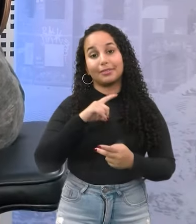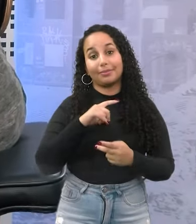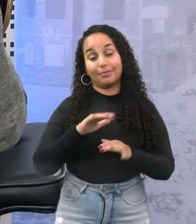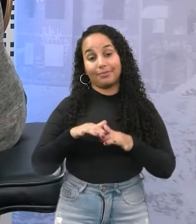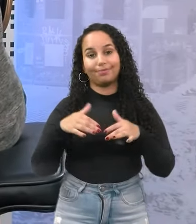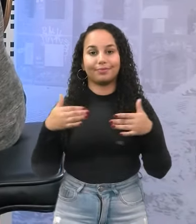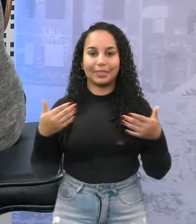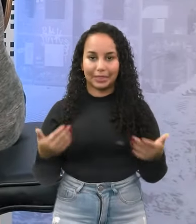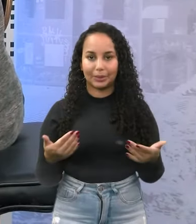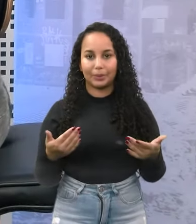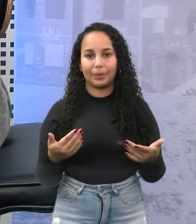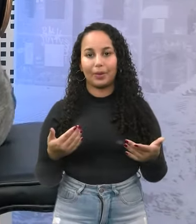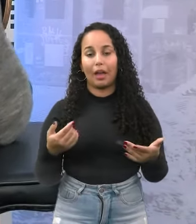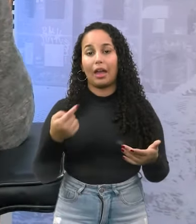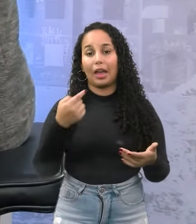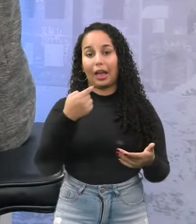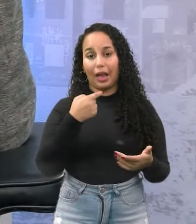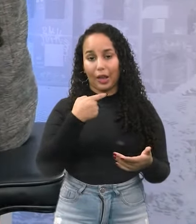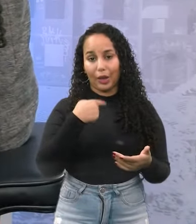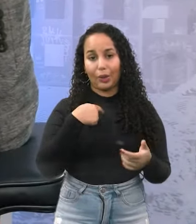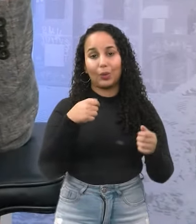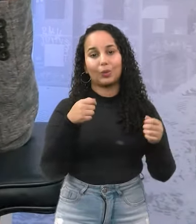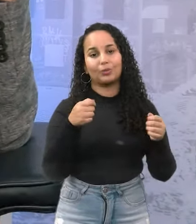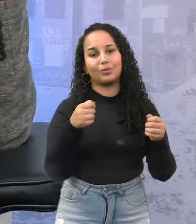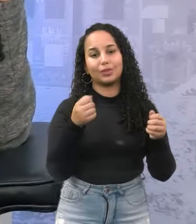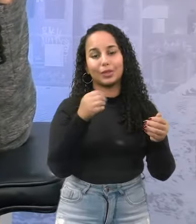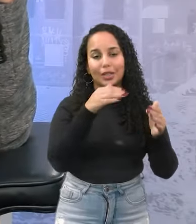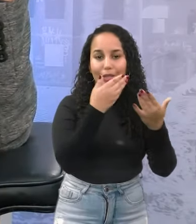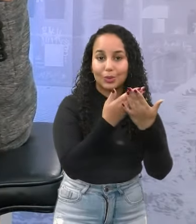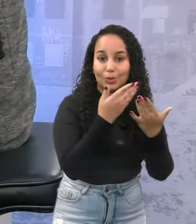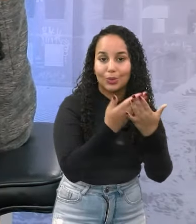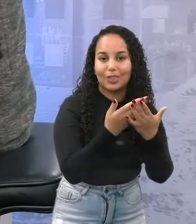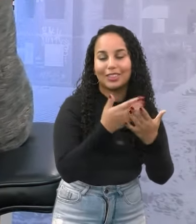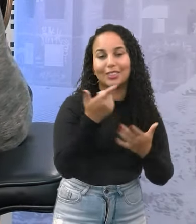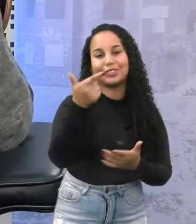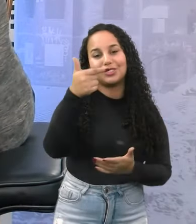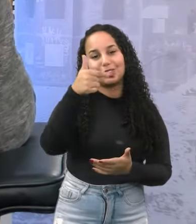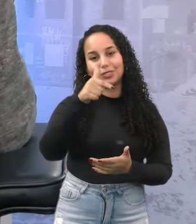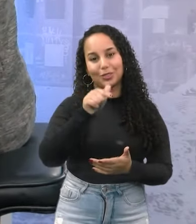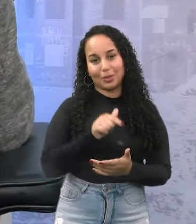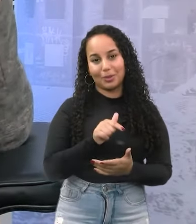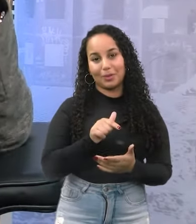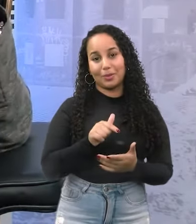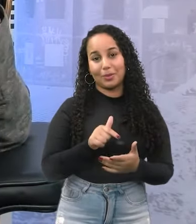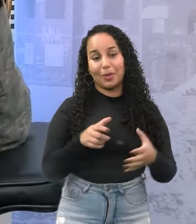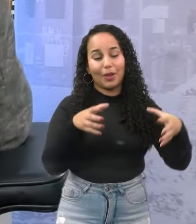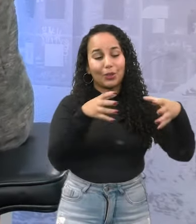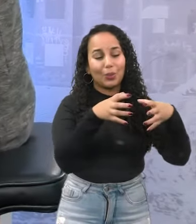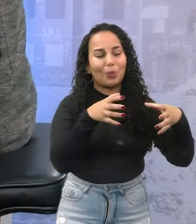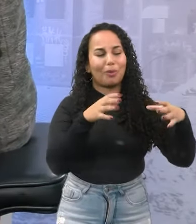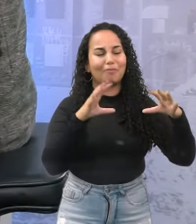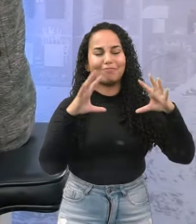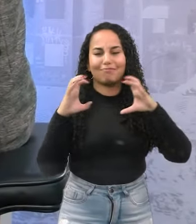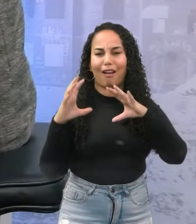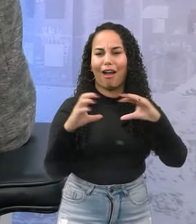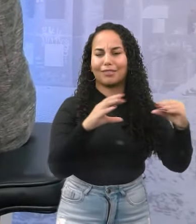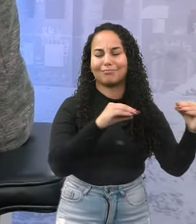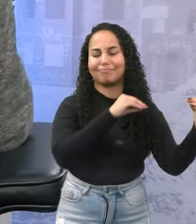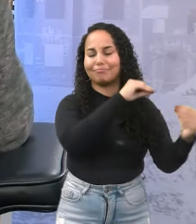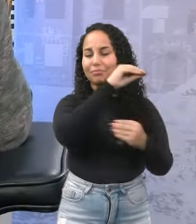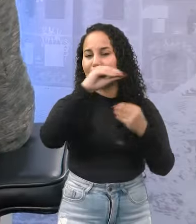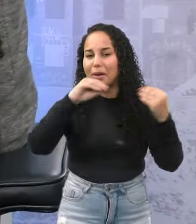resultado é que eu fiquei na turma repetente, e a turma repetente era aquela turma que tinha os bagunceiros, aqueles alunos